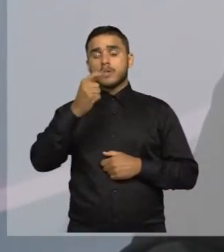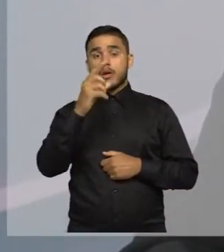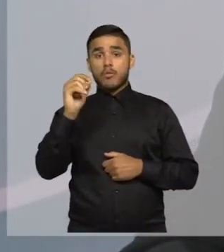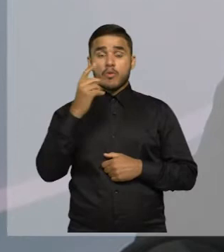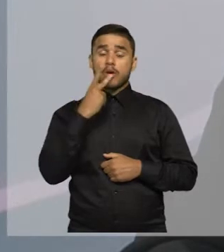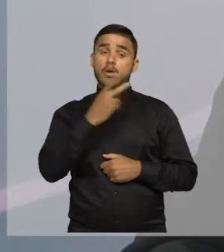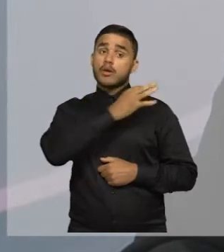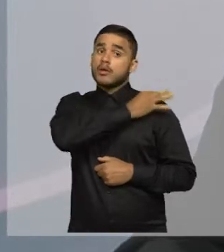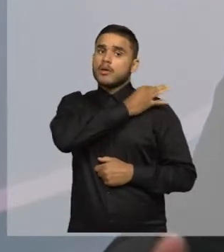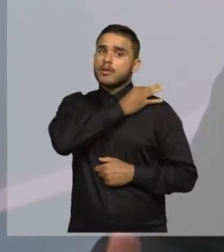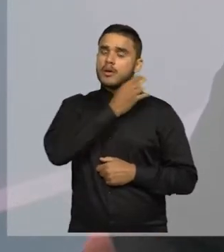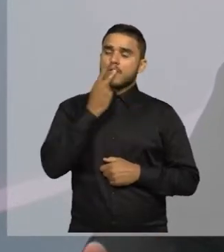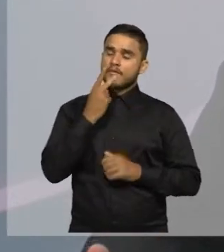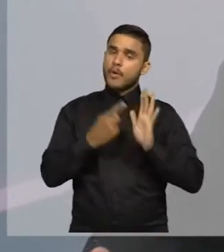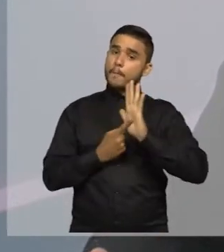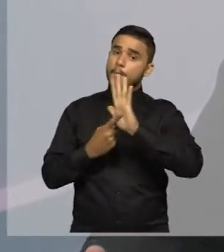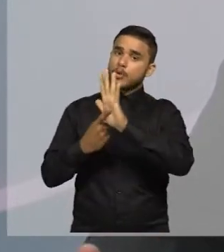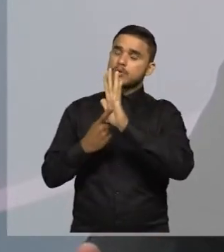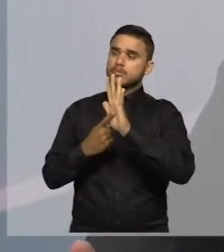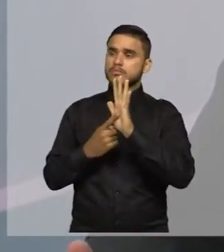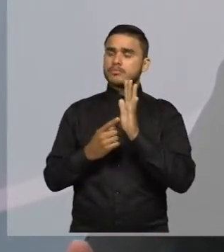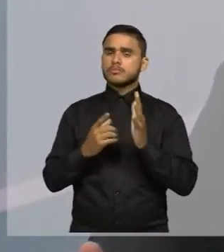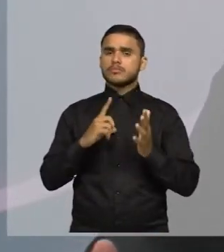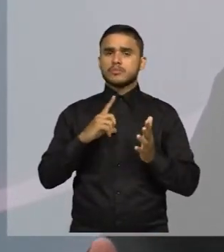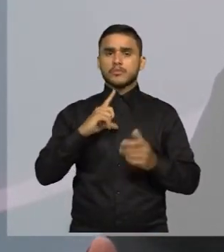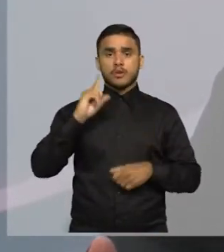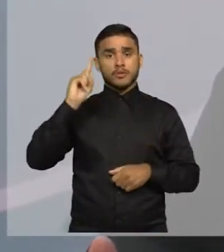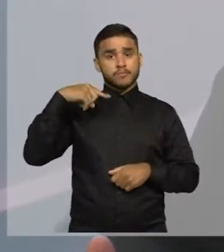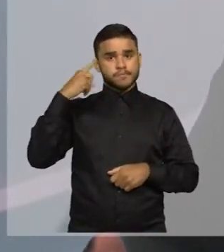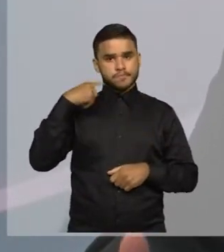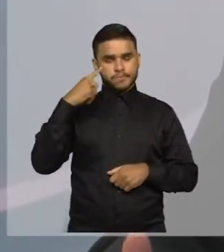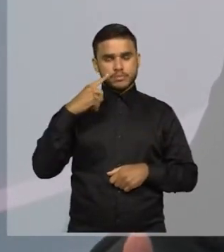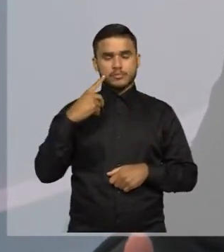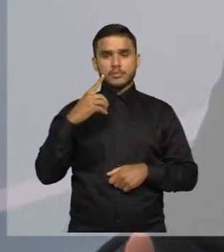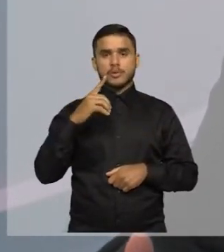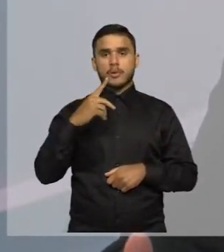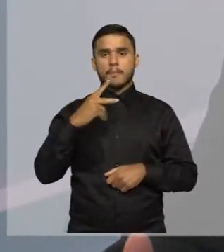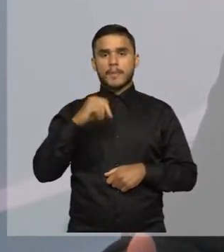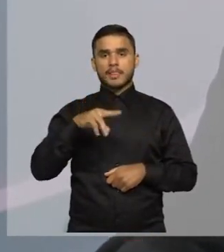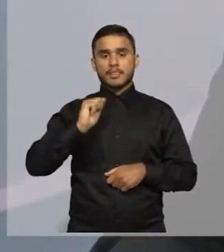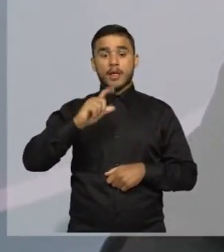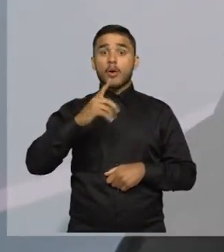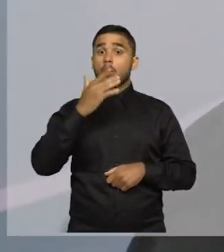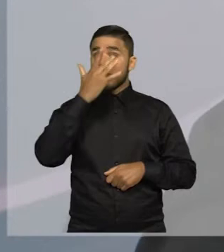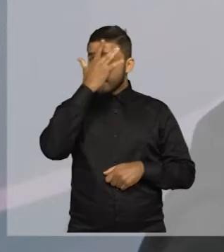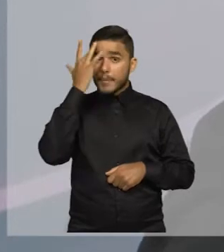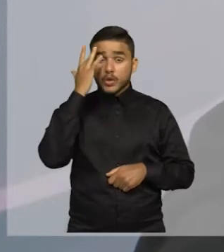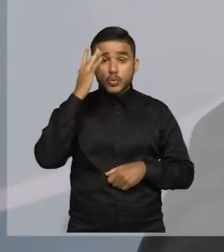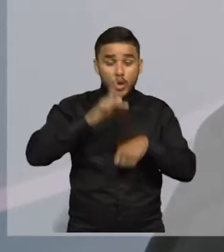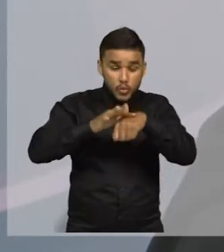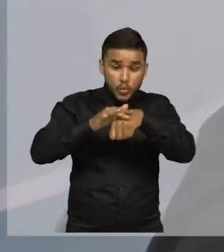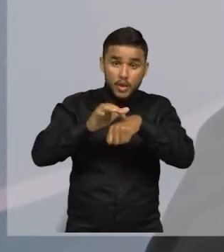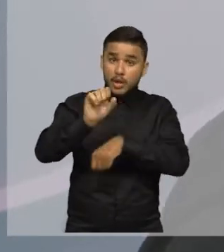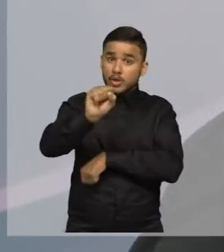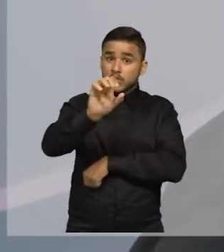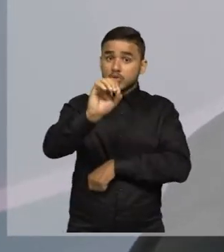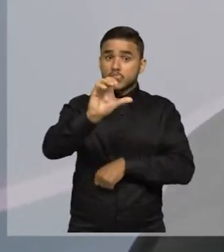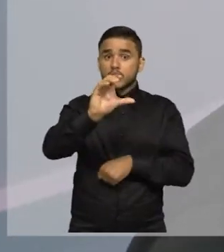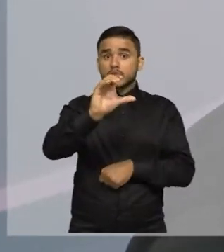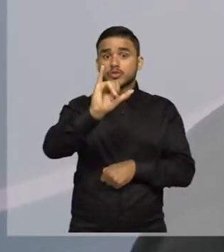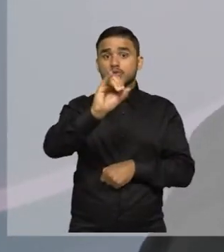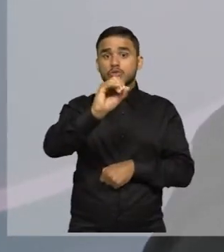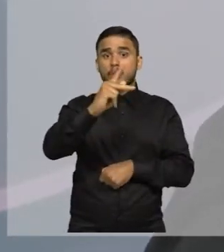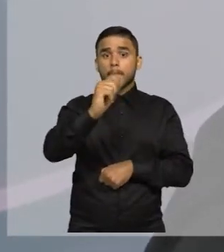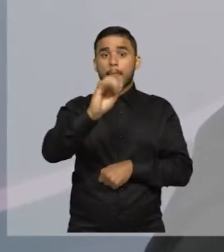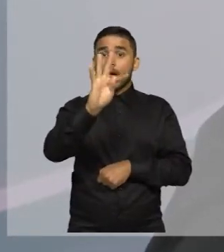ele uma tese do direito penal do sociopata. Eu acho que a saída